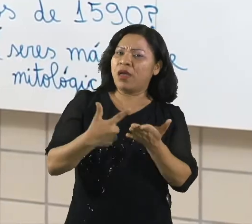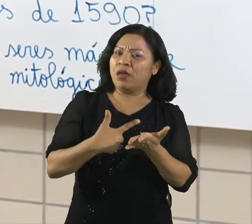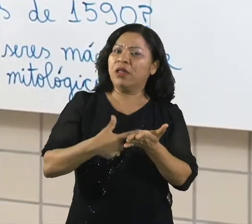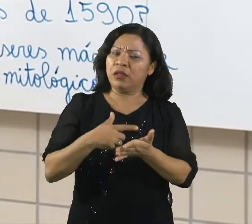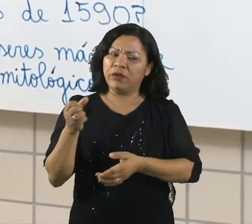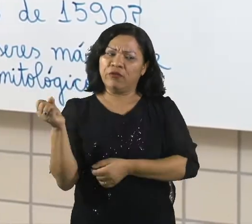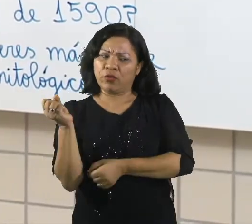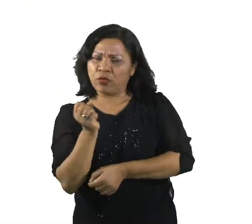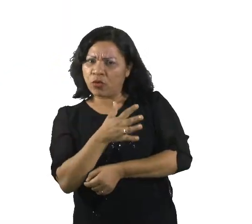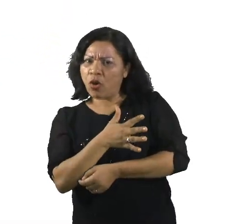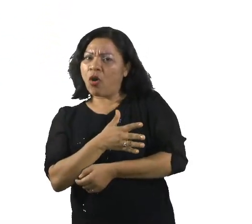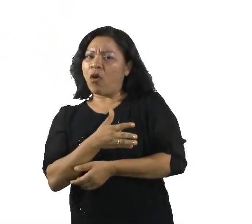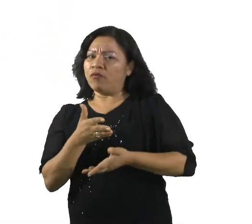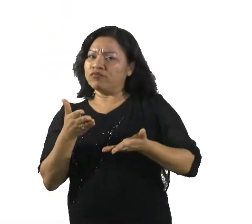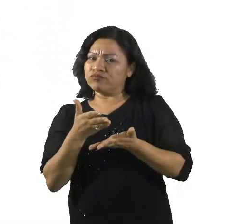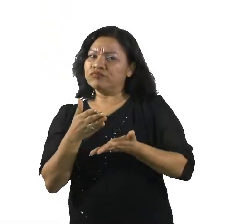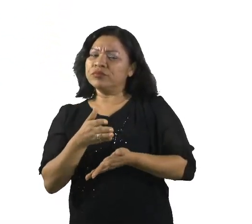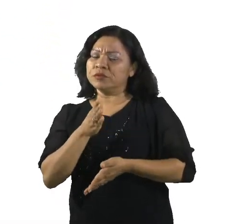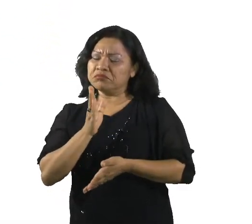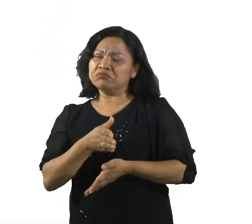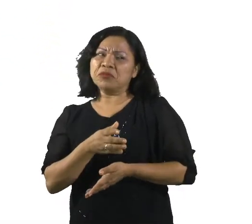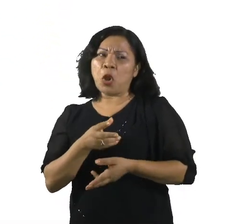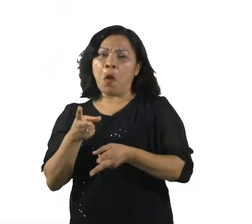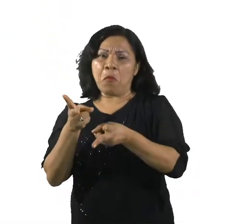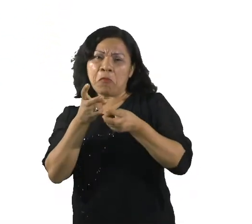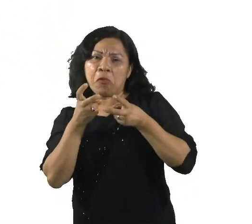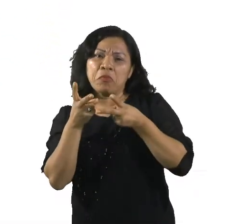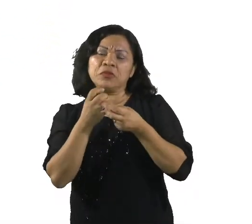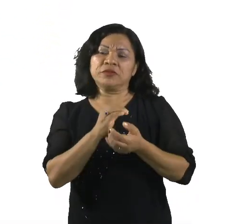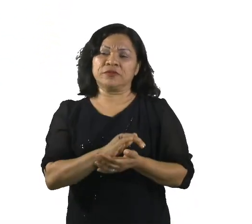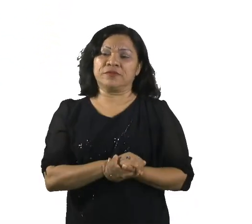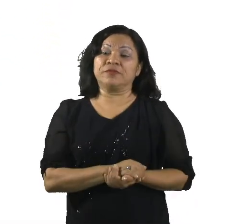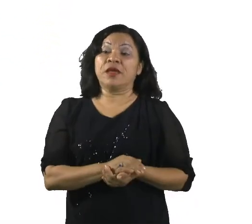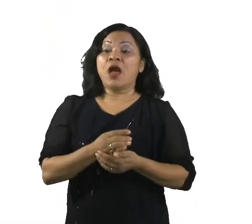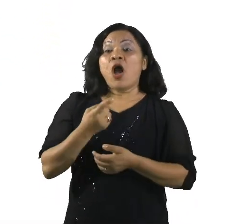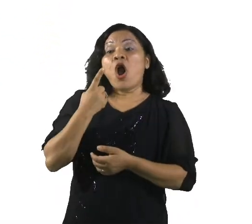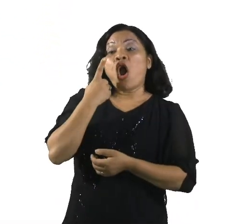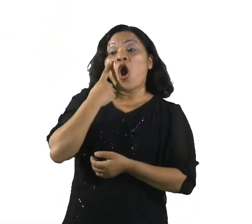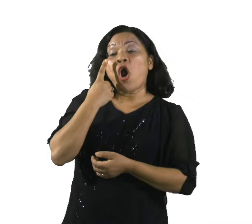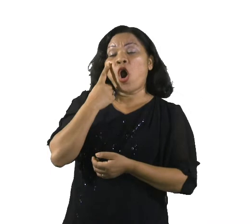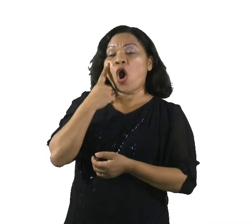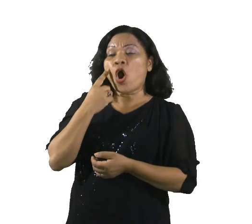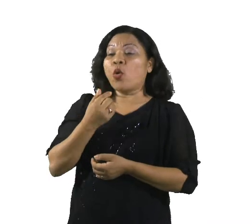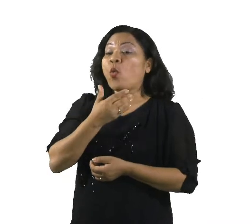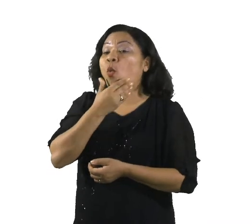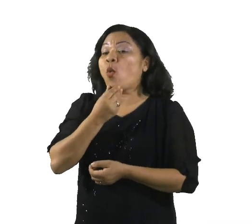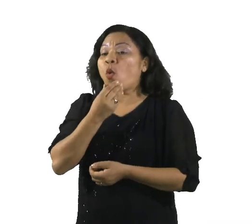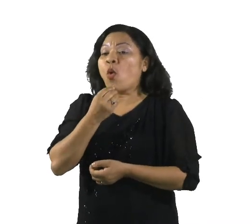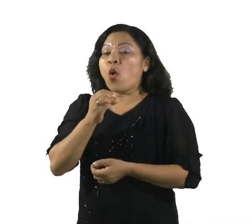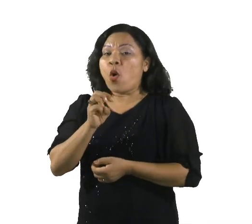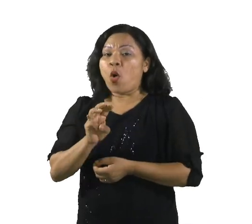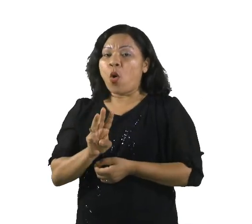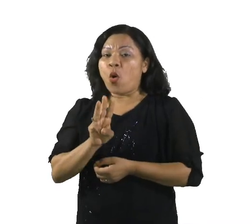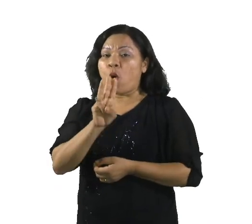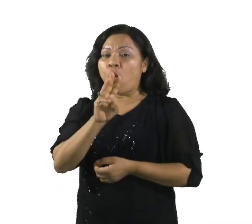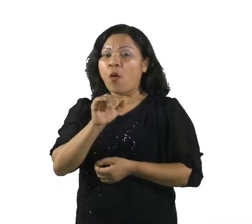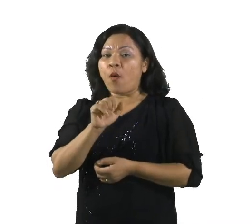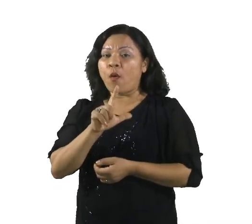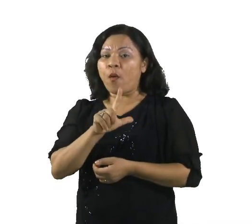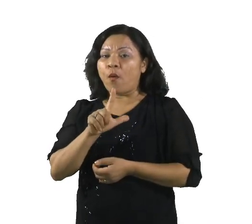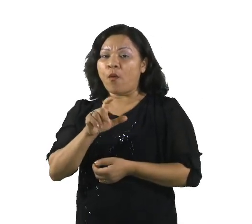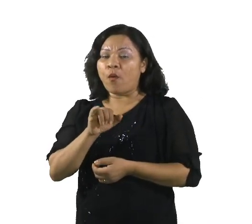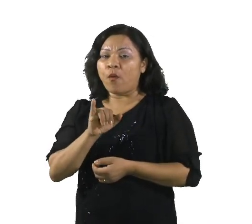essa questão. Observem a imagem do William Shakespeare. Vocês estão vendo a imagem dele e